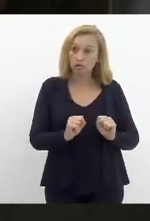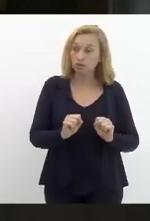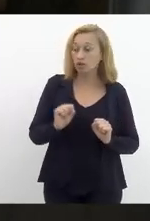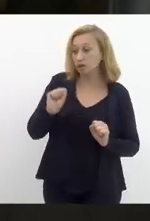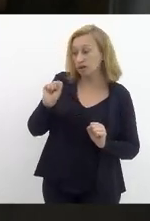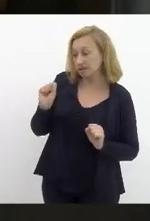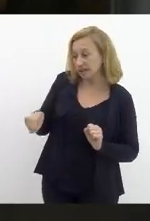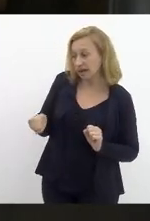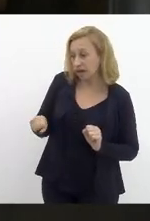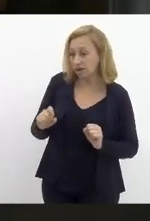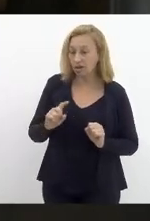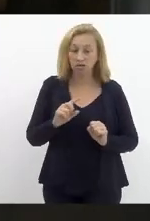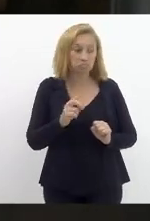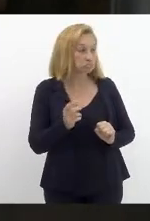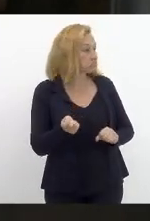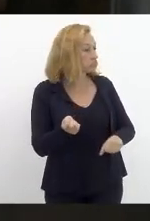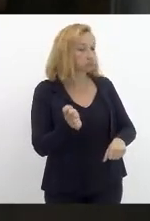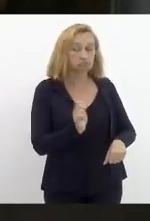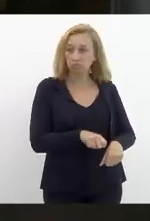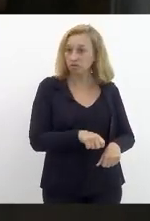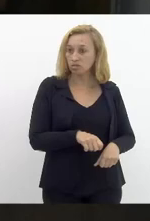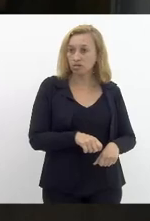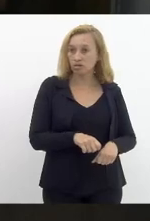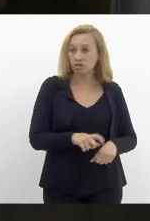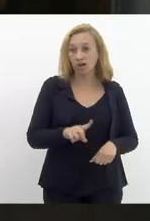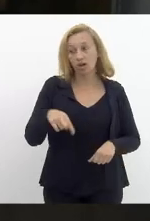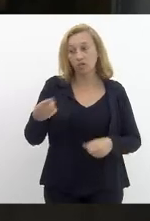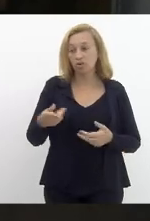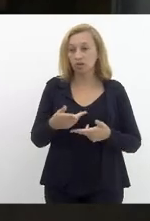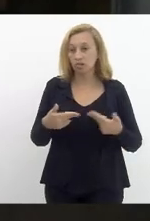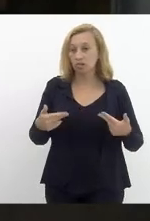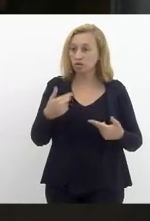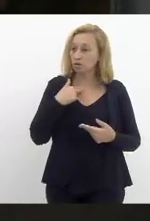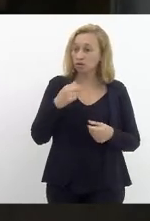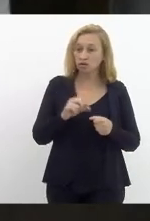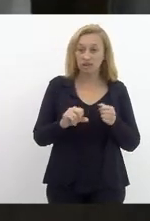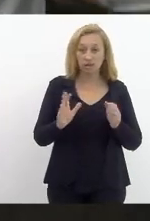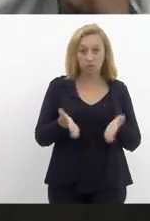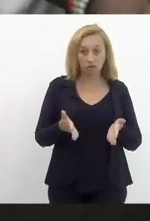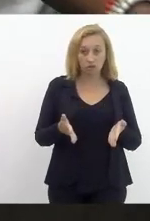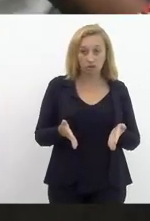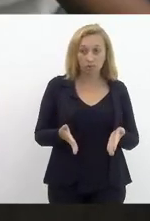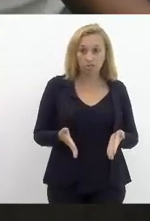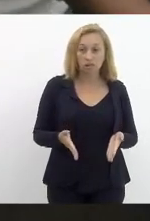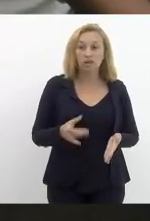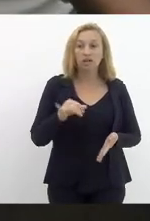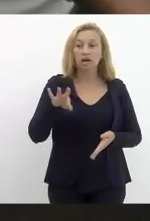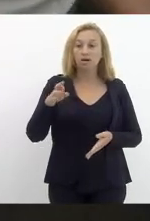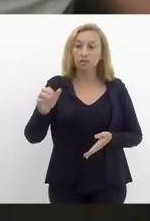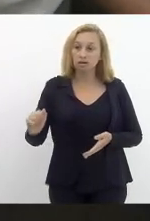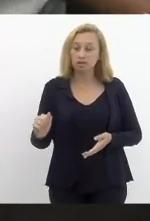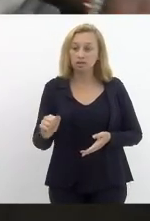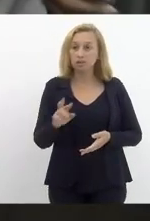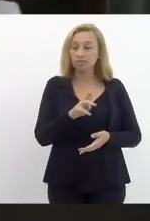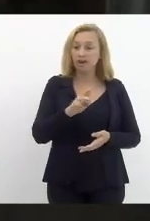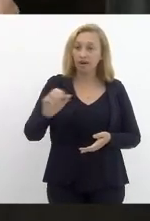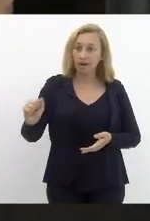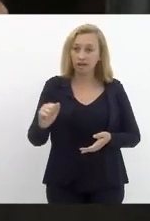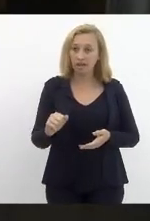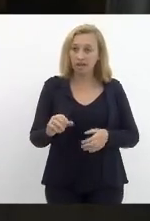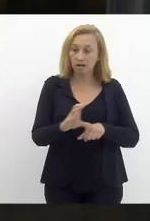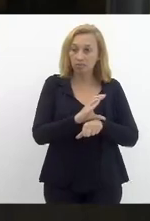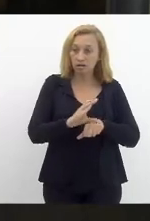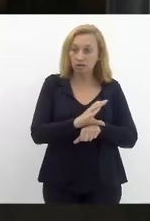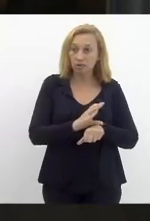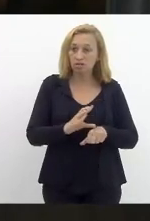não dá, é um outro passo. Isso eu não posso fazer agora. Ou seja, cláusula de barreira, eu vou dar a constitucionalidade, nós vamos